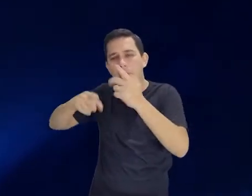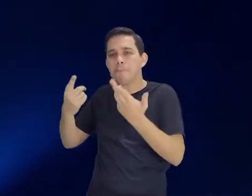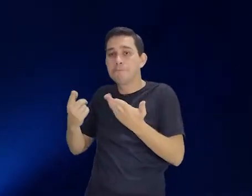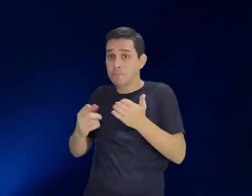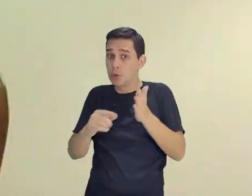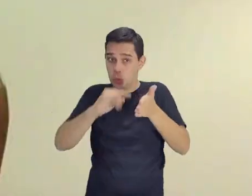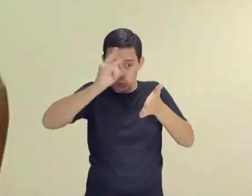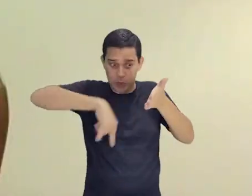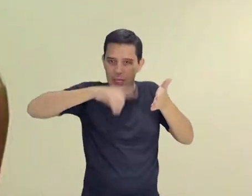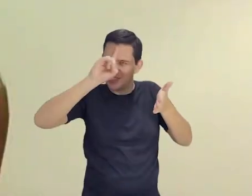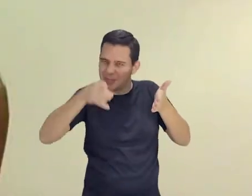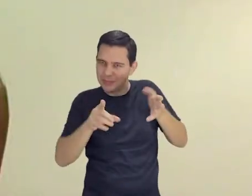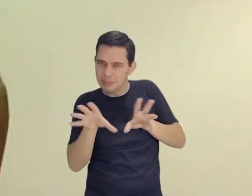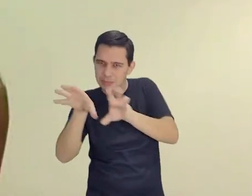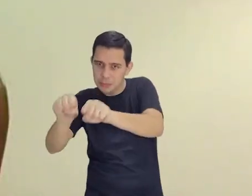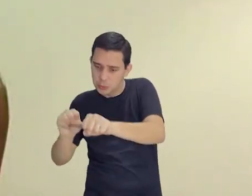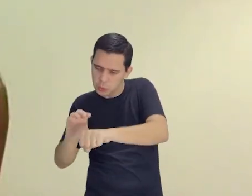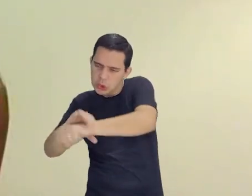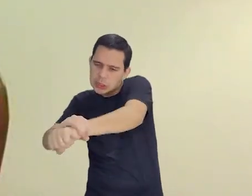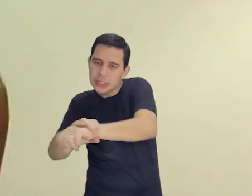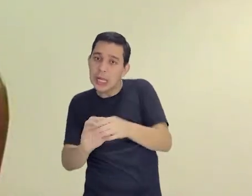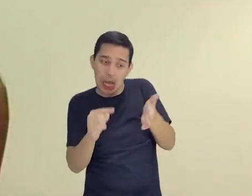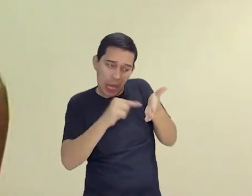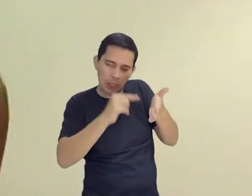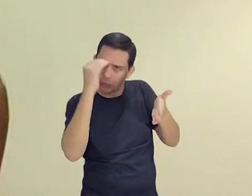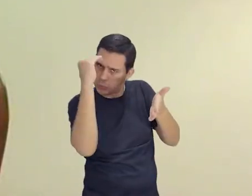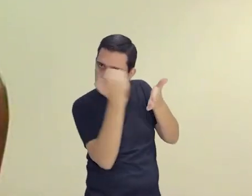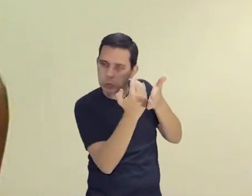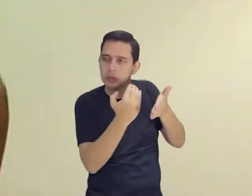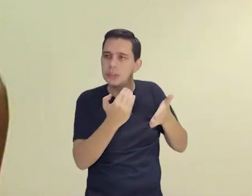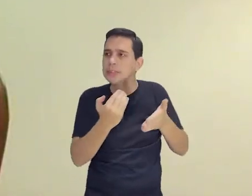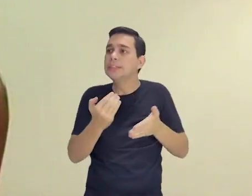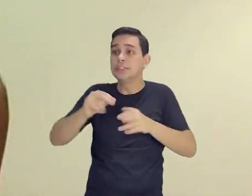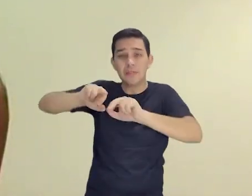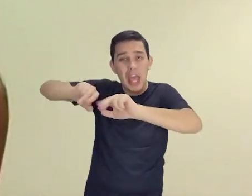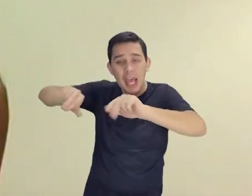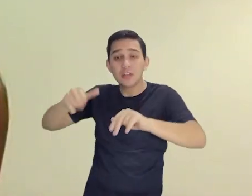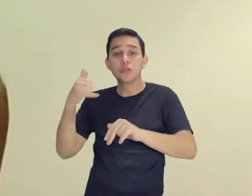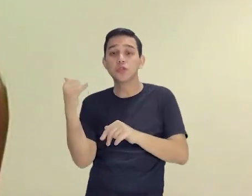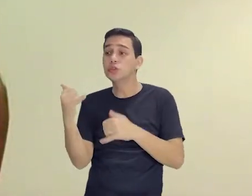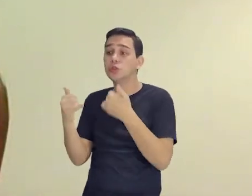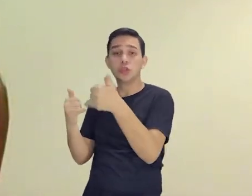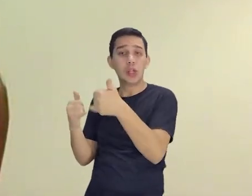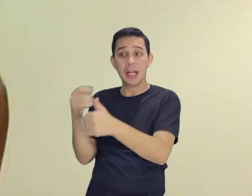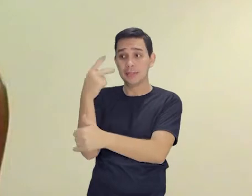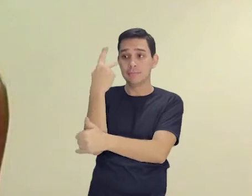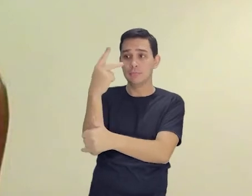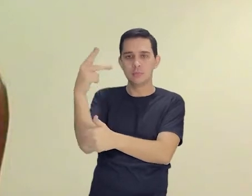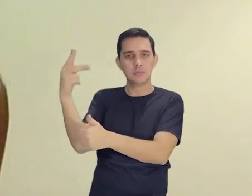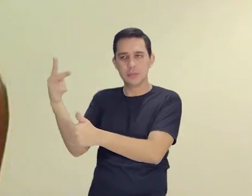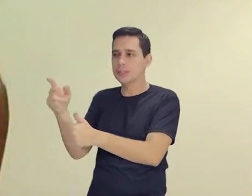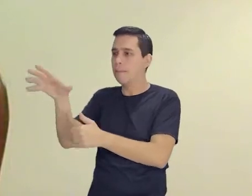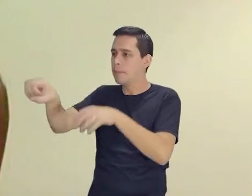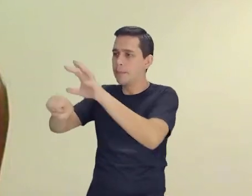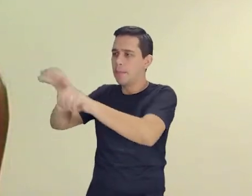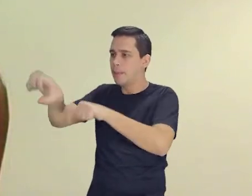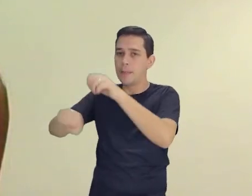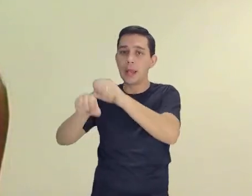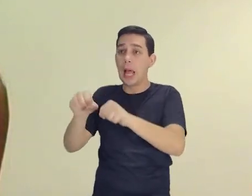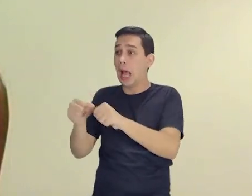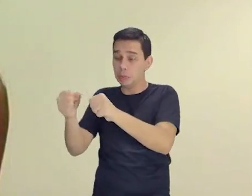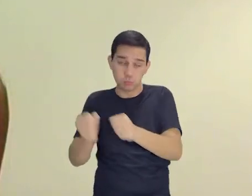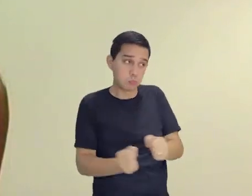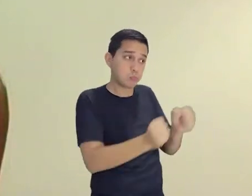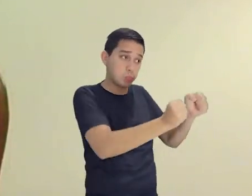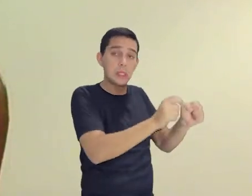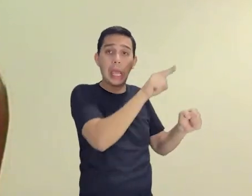mandados, nós logramos apreender diversos aparelhos celulares que serão periciados em busca